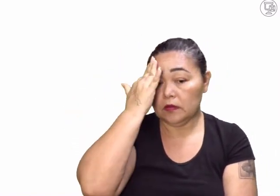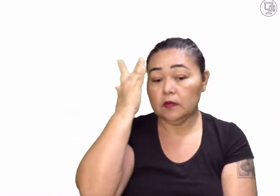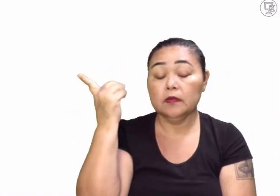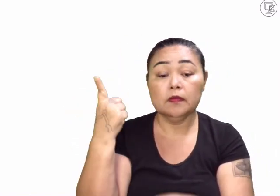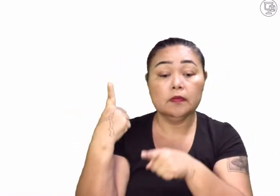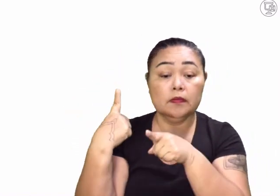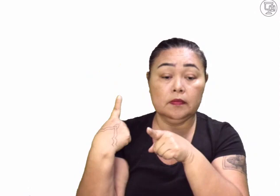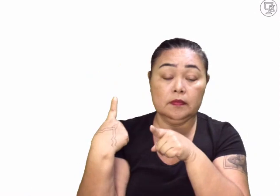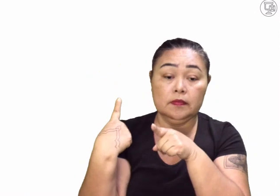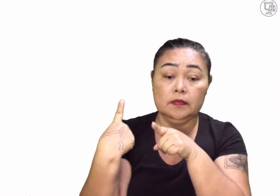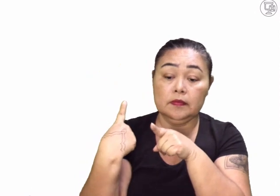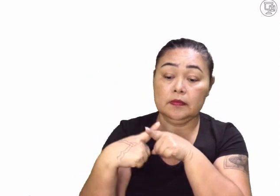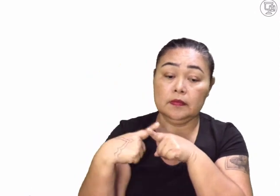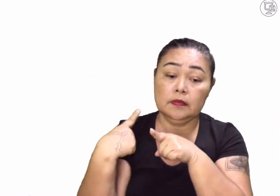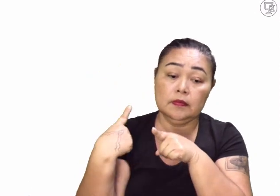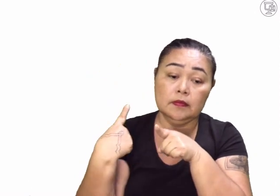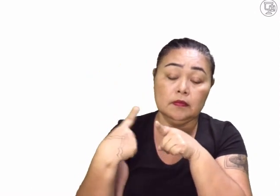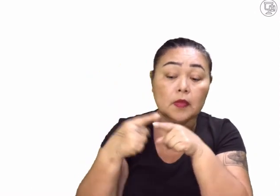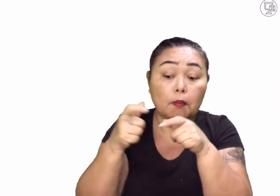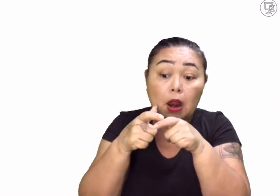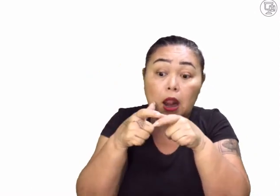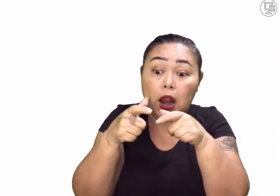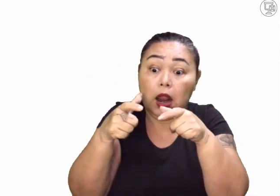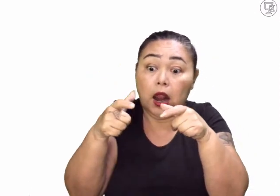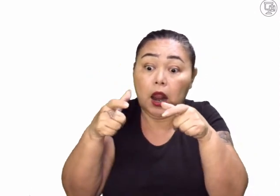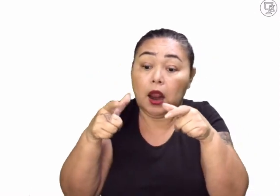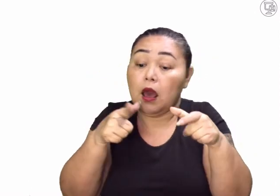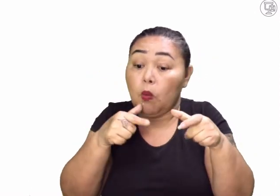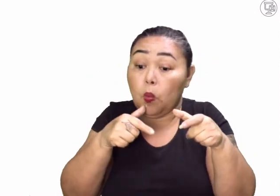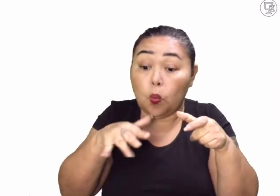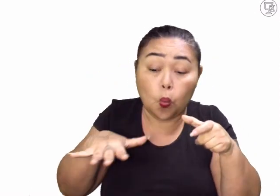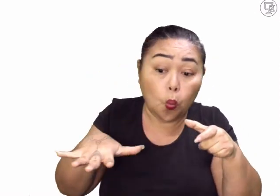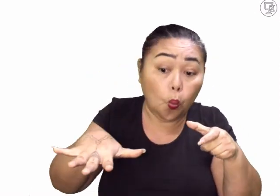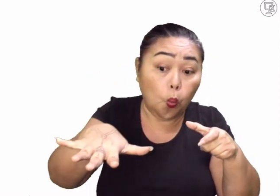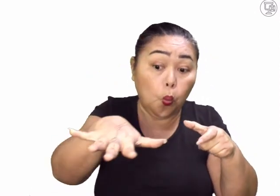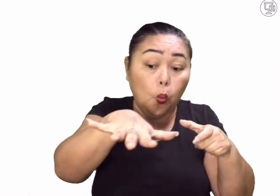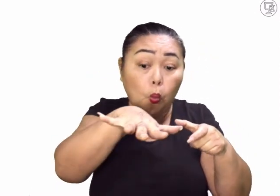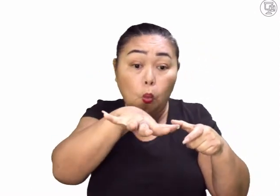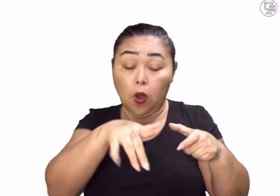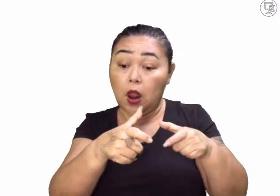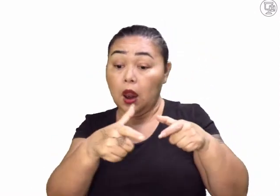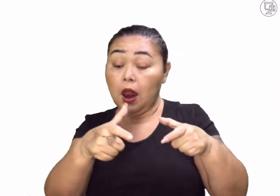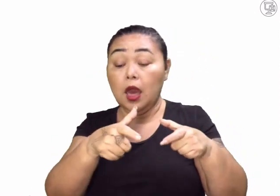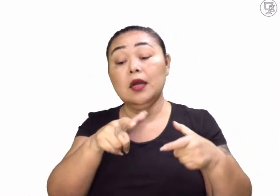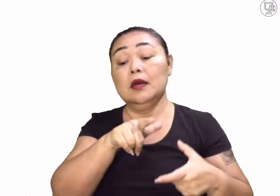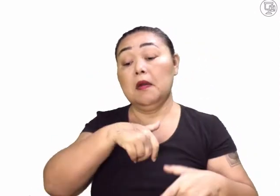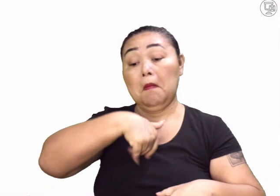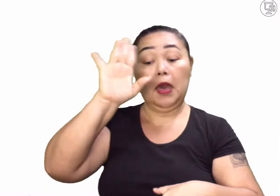por que ela é a maior bacia hidrográfica do mundo?